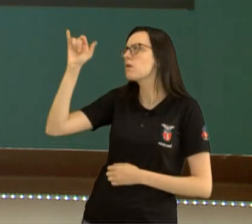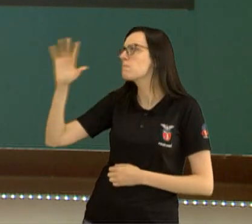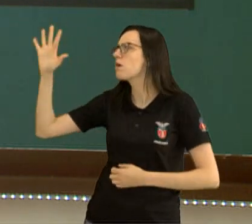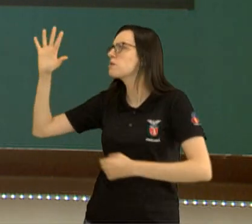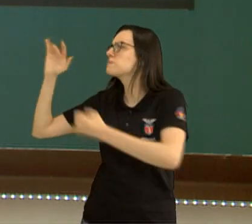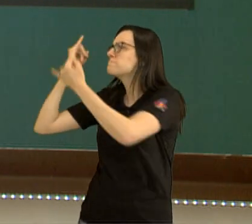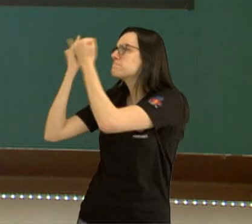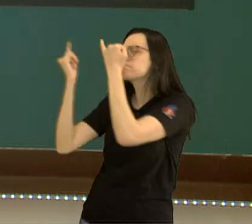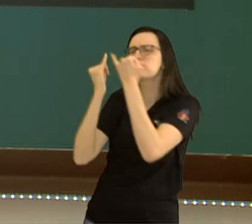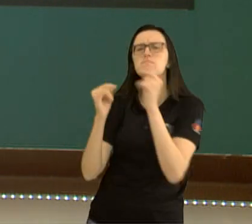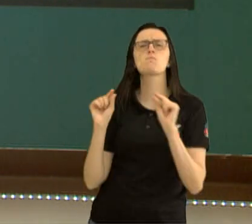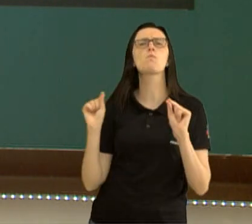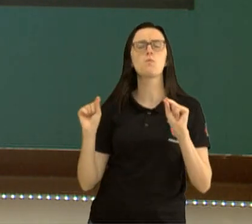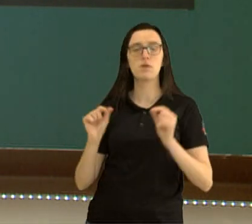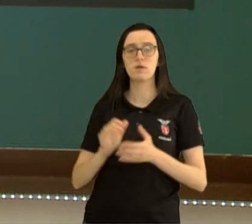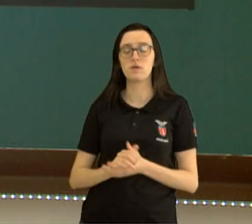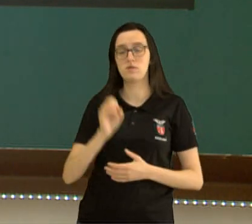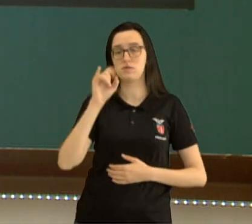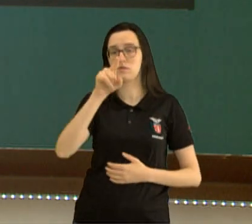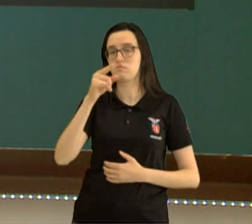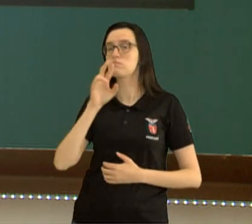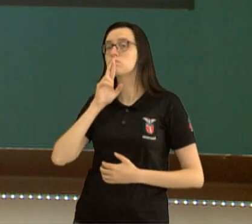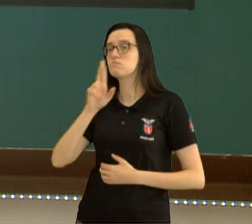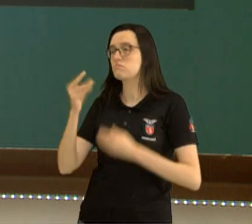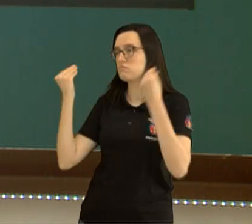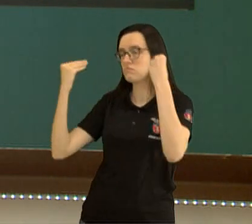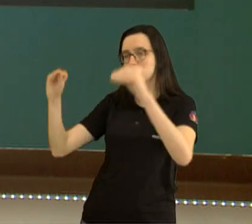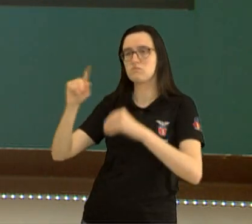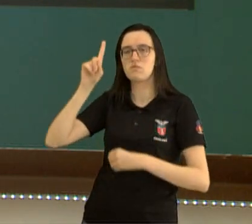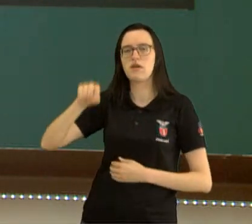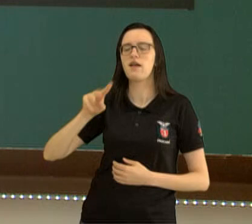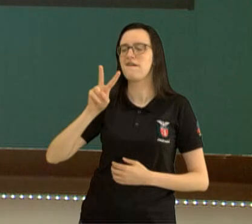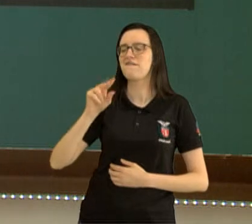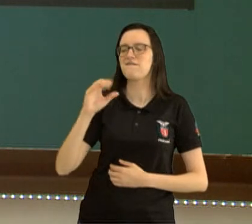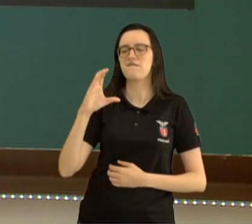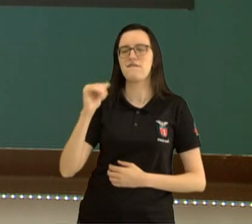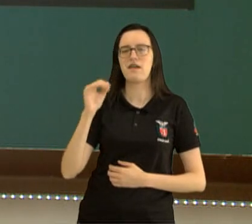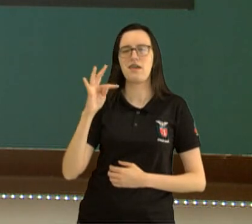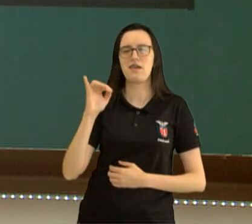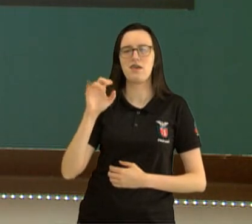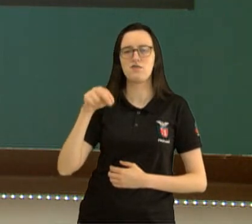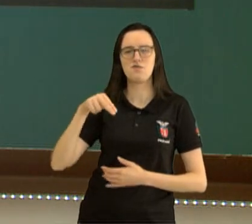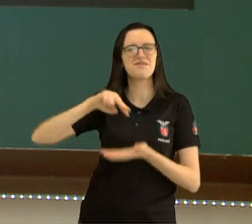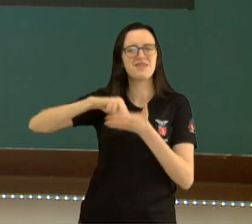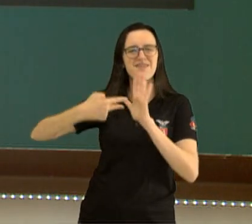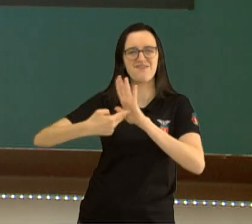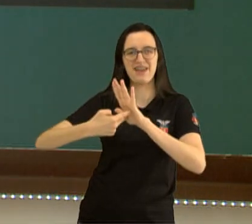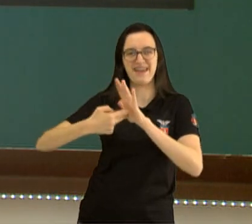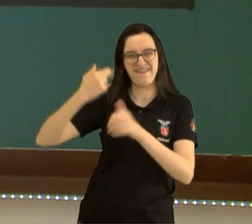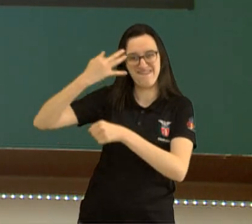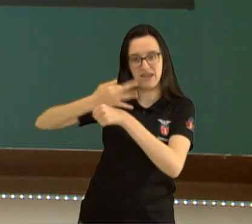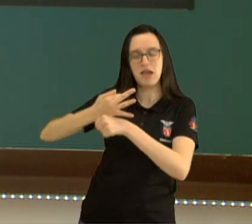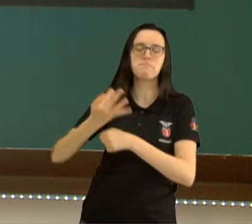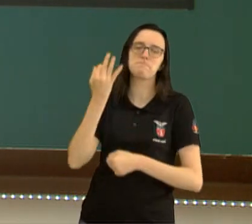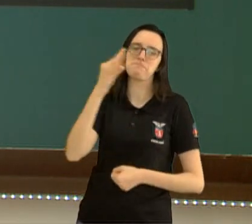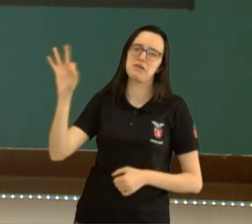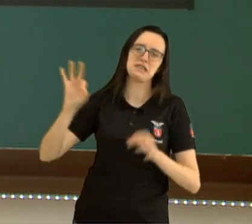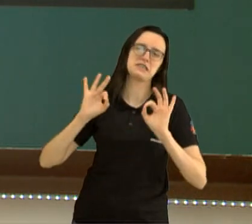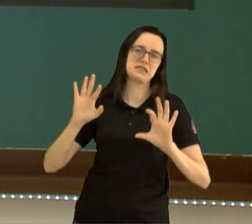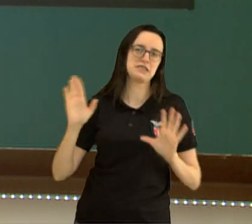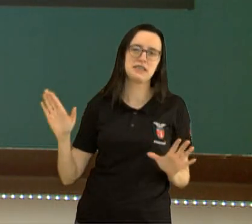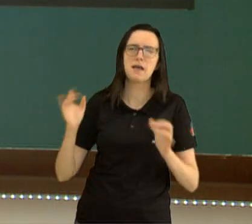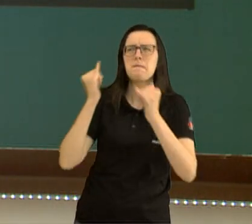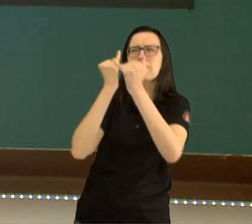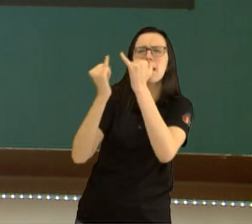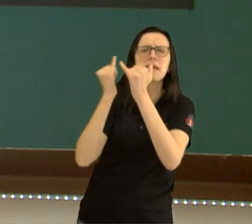têm em comum. Se vocês colocaram ali vacation, que significa férias, vocês acertaram. Acho que, ou